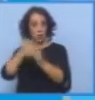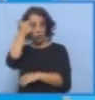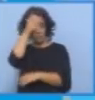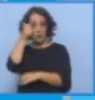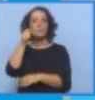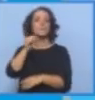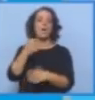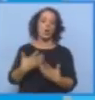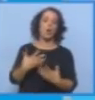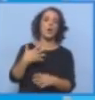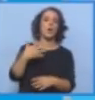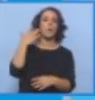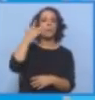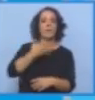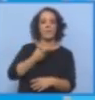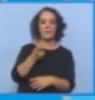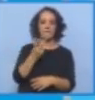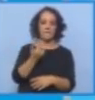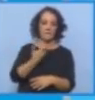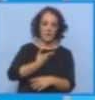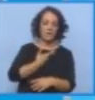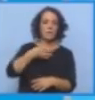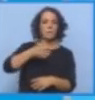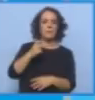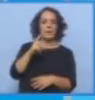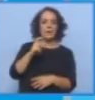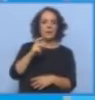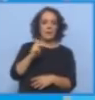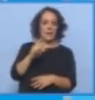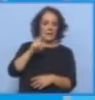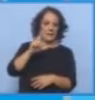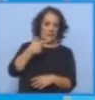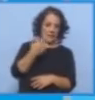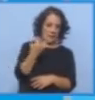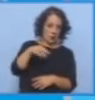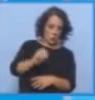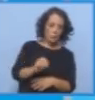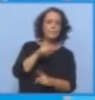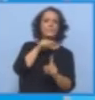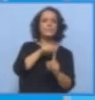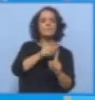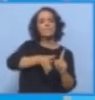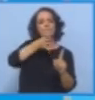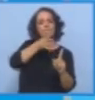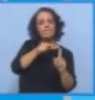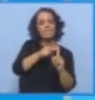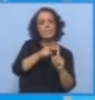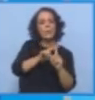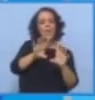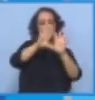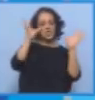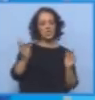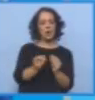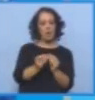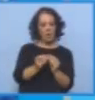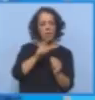momento, o Padre David Palatino, que faz uma contextualização a nível bíblico da liturgia no seu todo e, portanto,